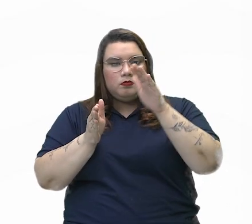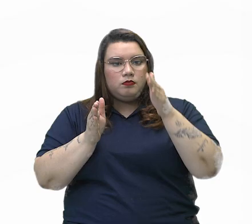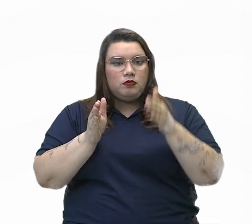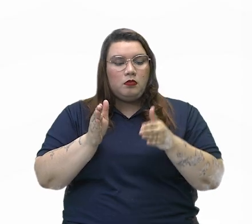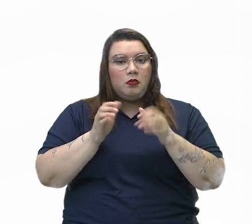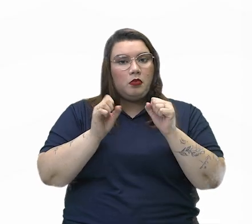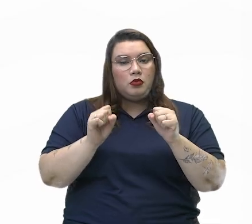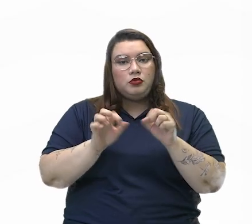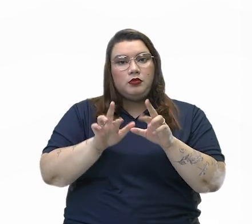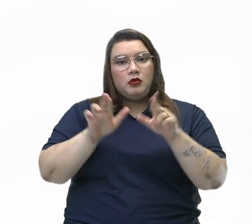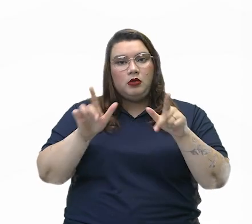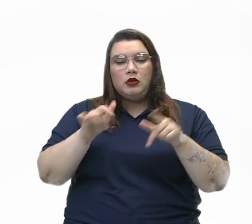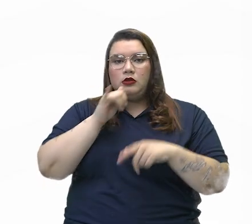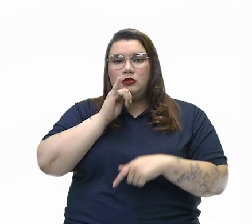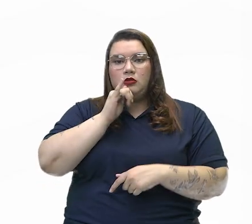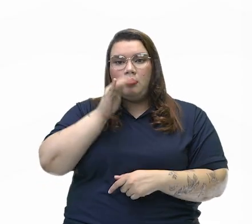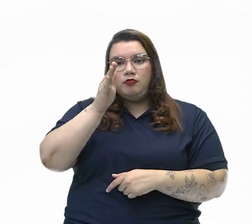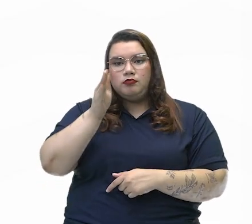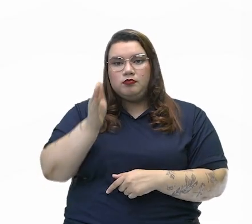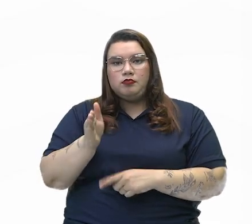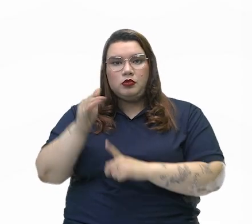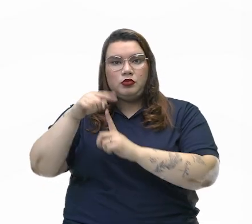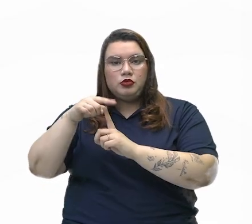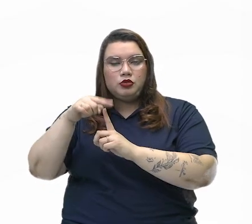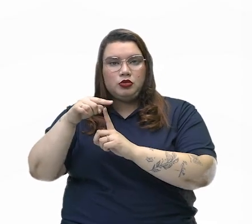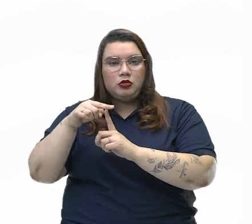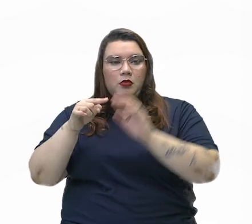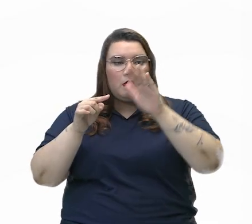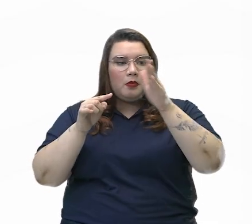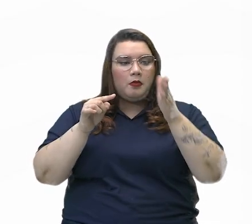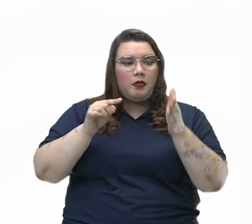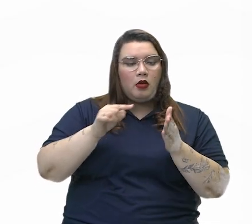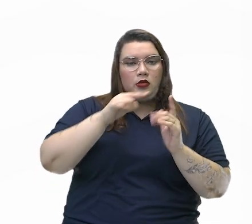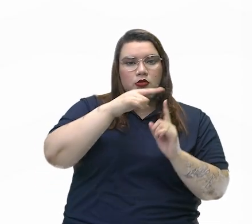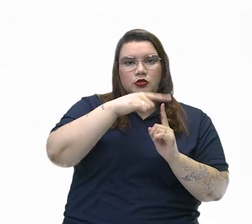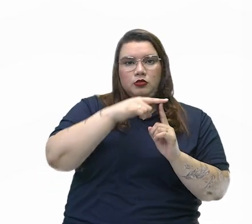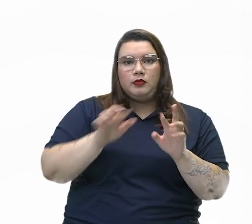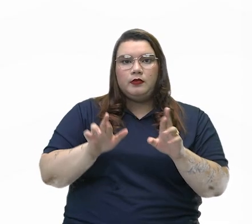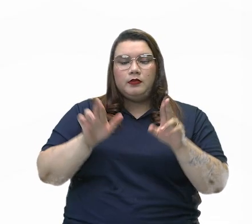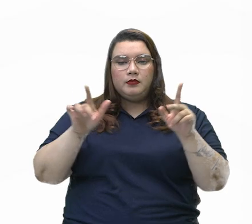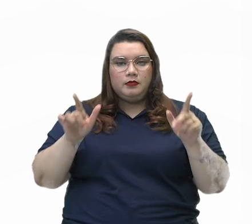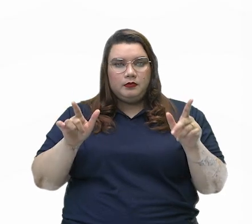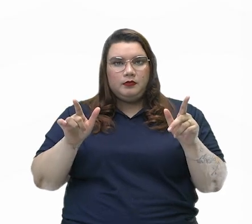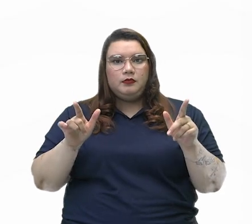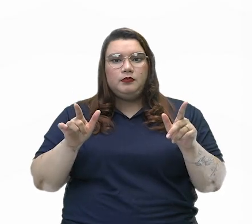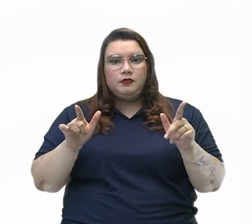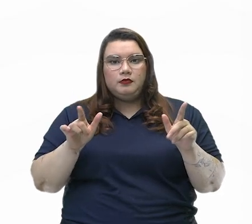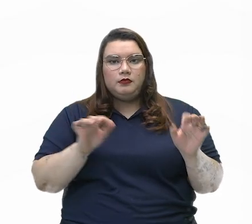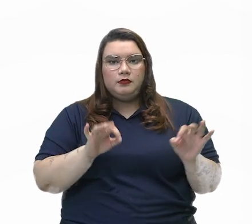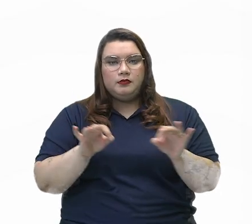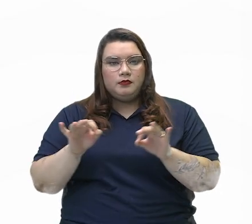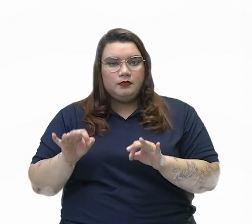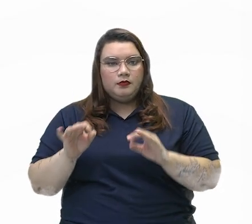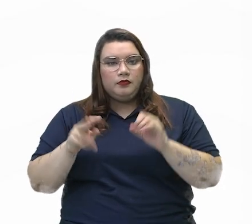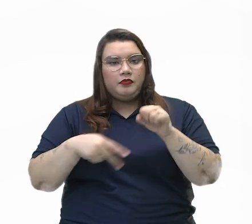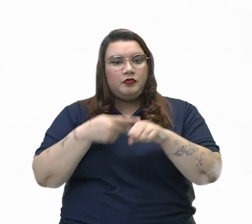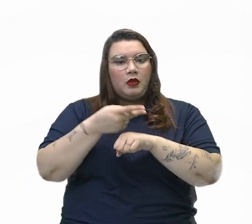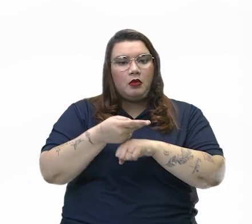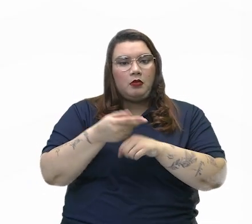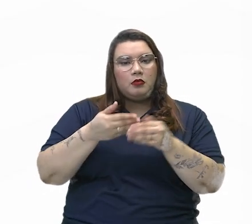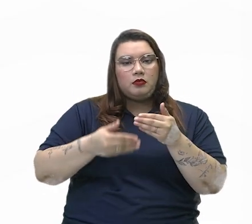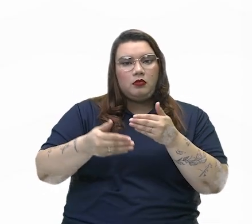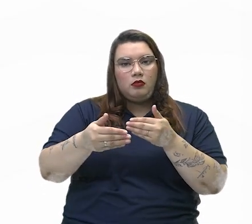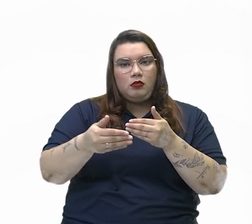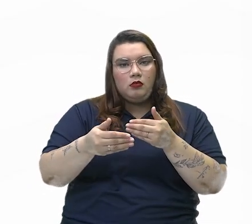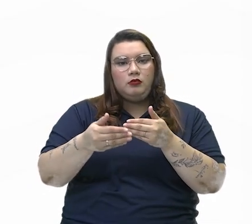lentes que são diferentes. De um lado eu posso ter uma face de um tipo de lente, do outro lado a outra face pode ser de outro tipo. E